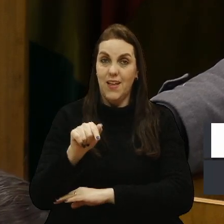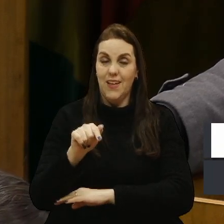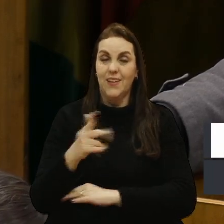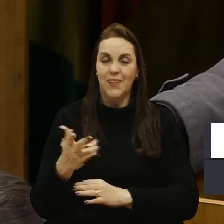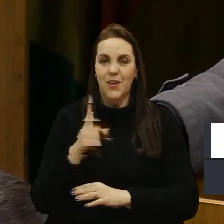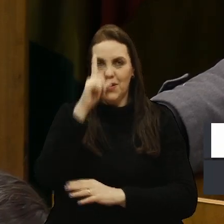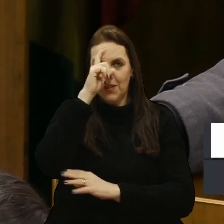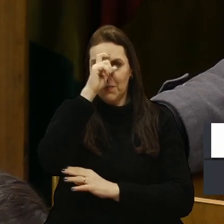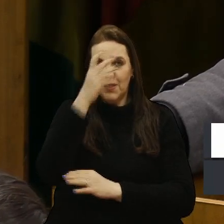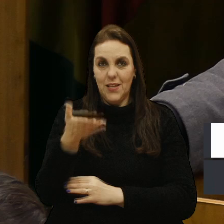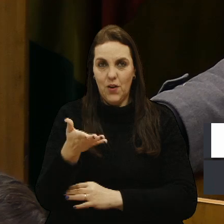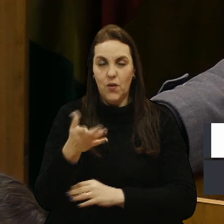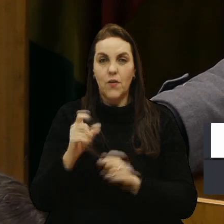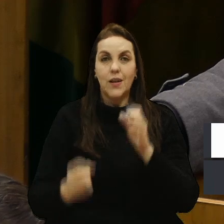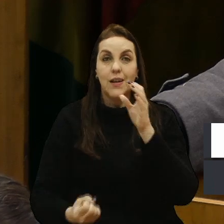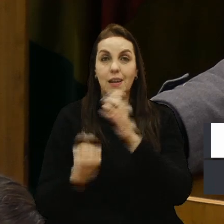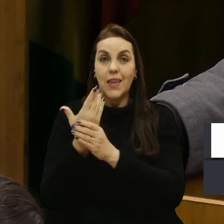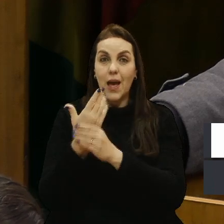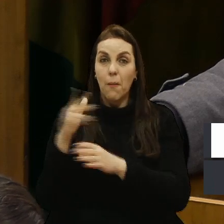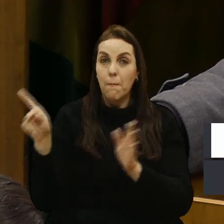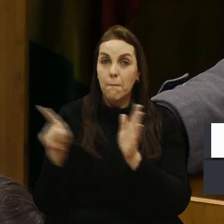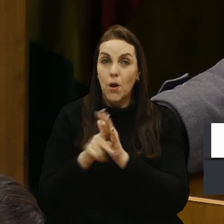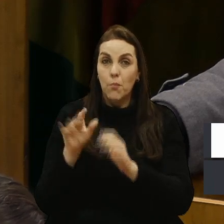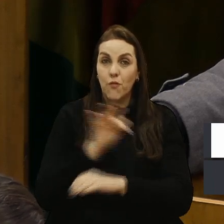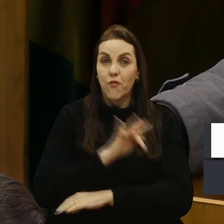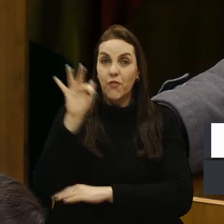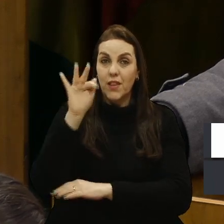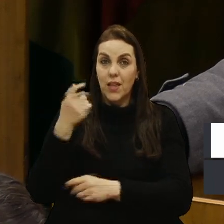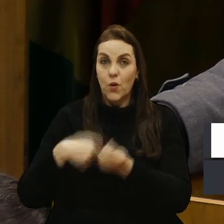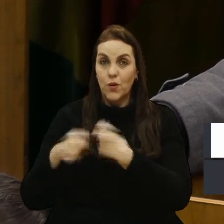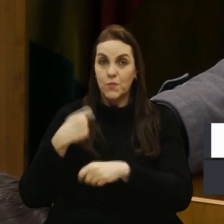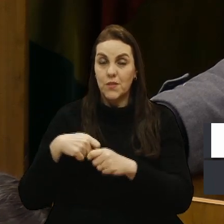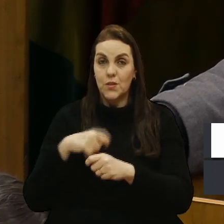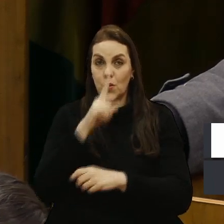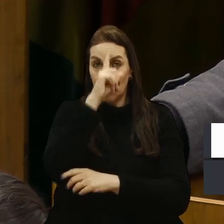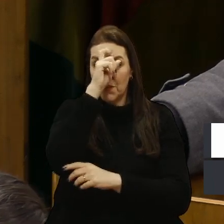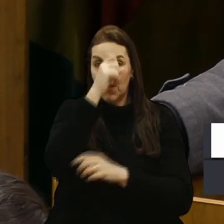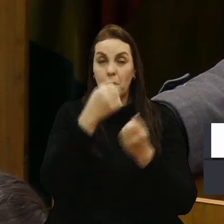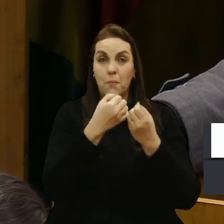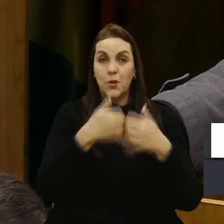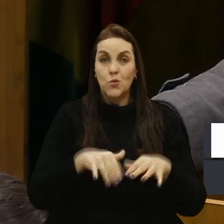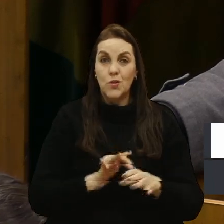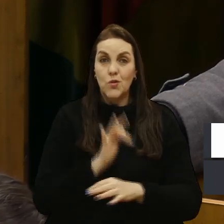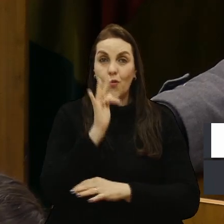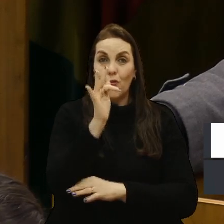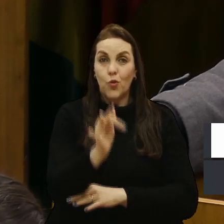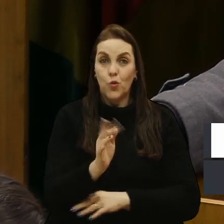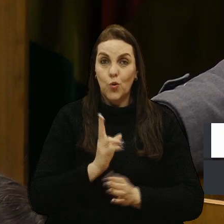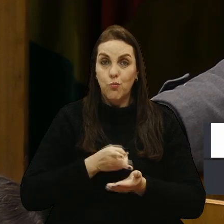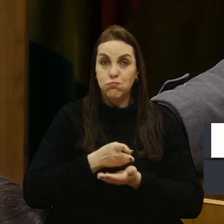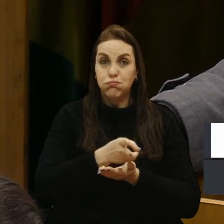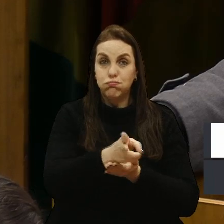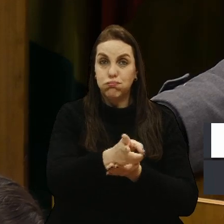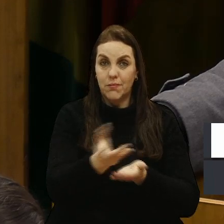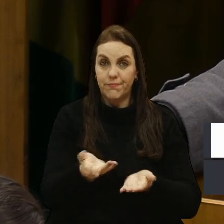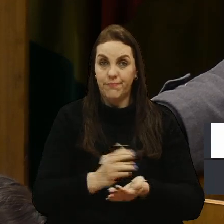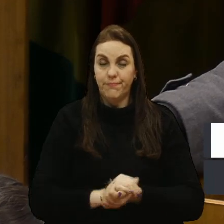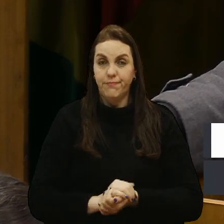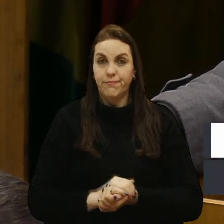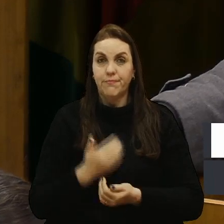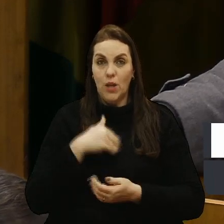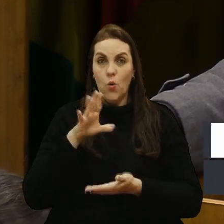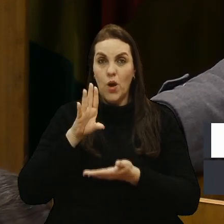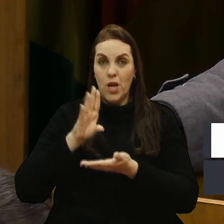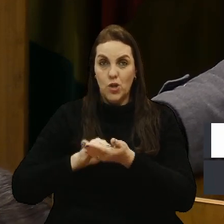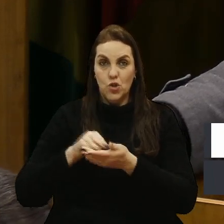palavra, né? Tornar federal este hospital para que nós não tenhamos prejuízo de manutenção futura, para que nós possamos manter. E eu registro aqui